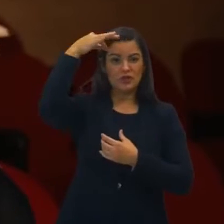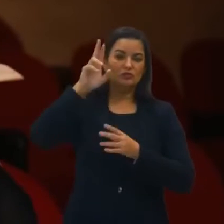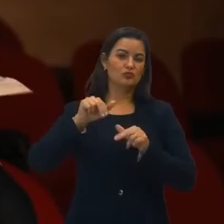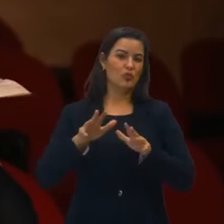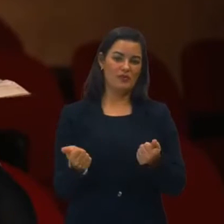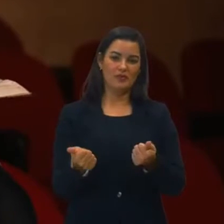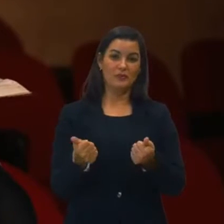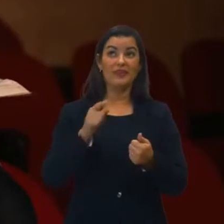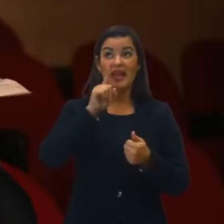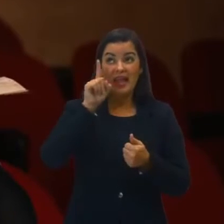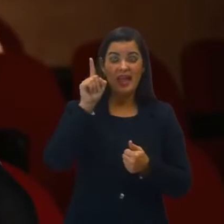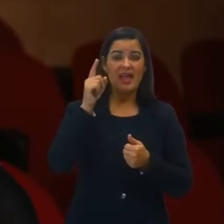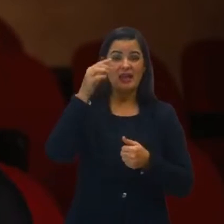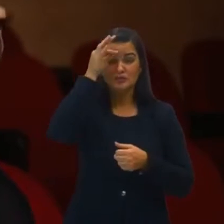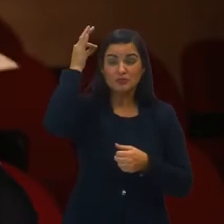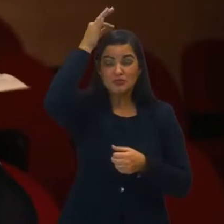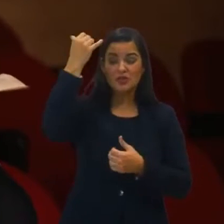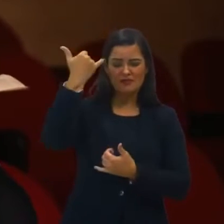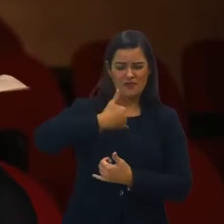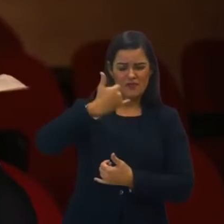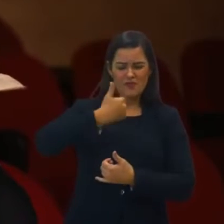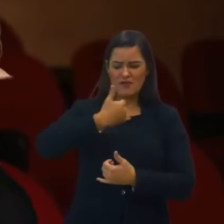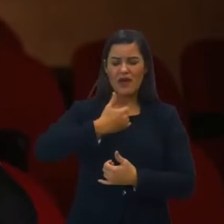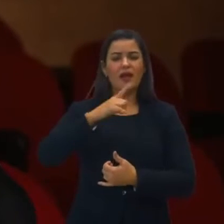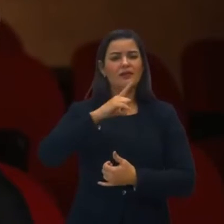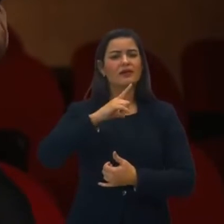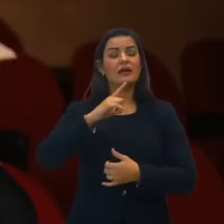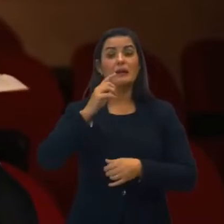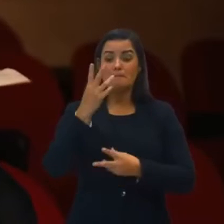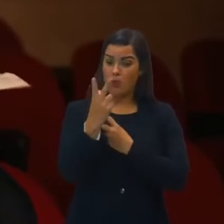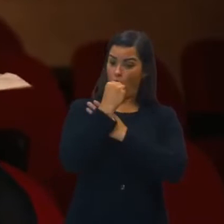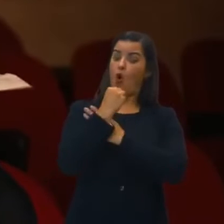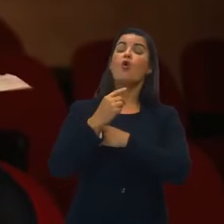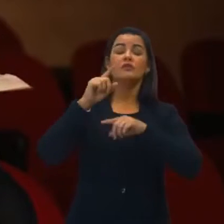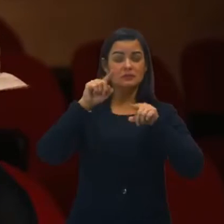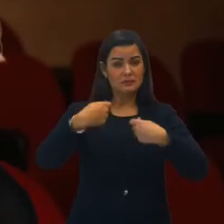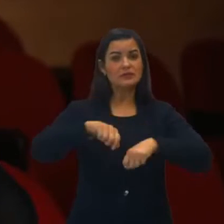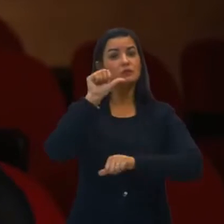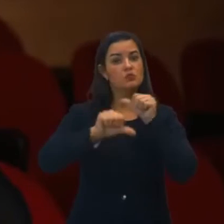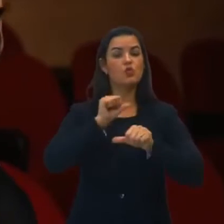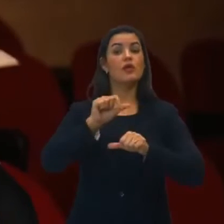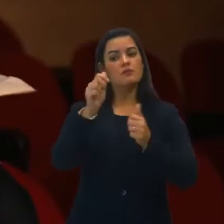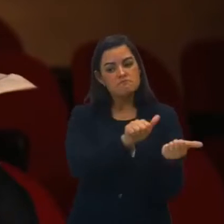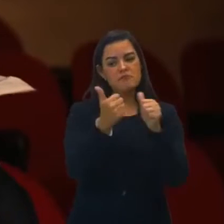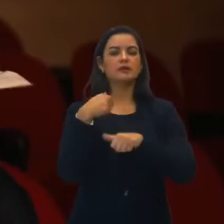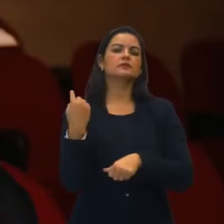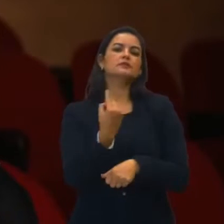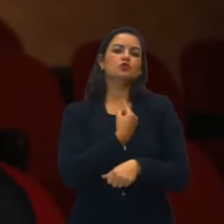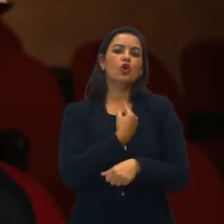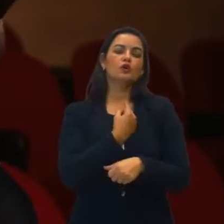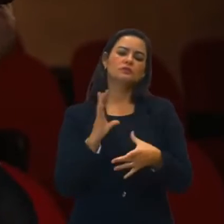Ele quem nos convence de pecado. Ele quem nos regenera. Ele quem nos batiza no corpo de Cristo. Ele quem nos sela